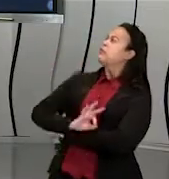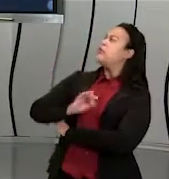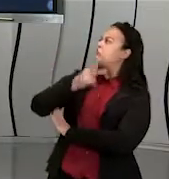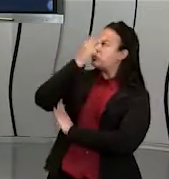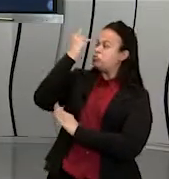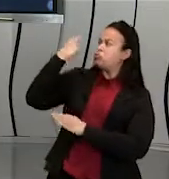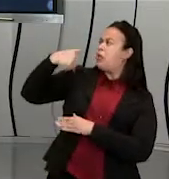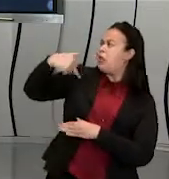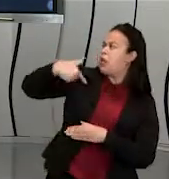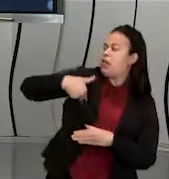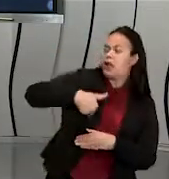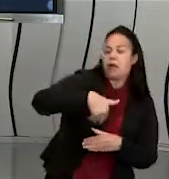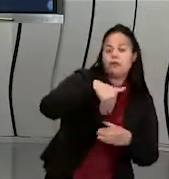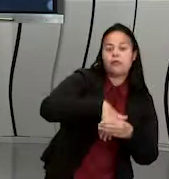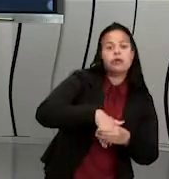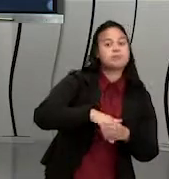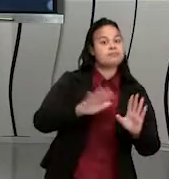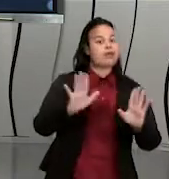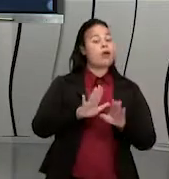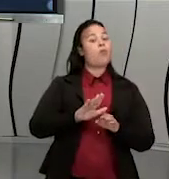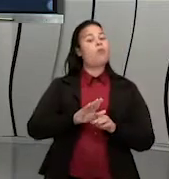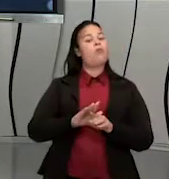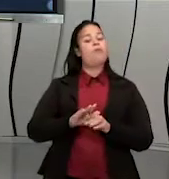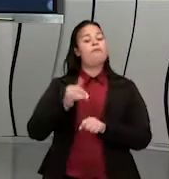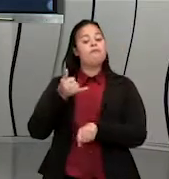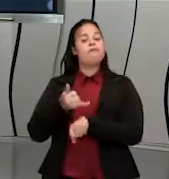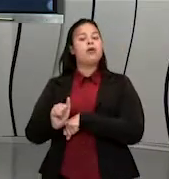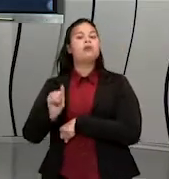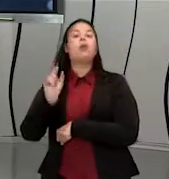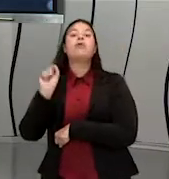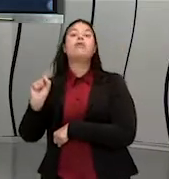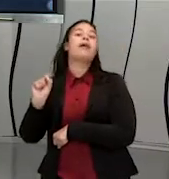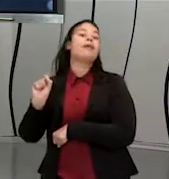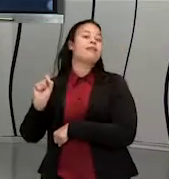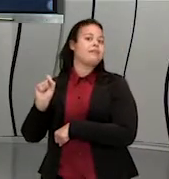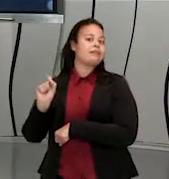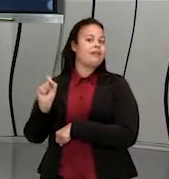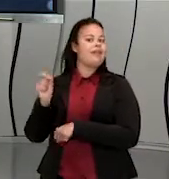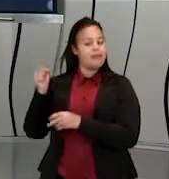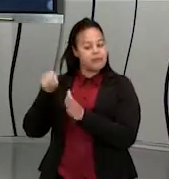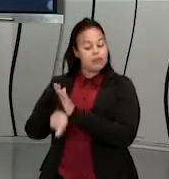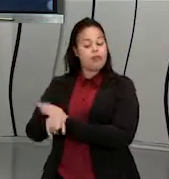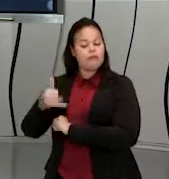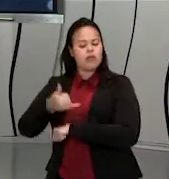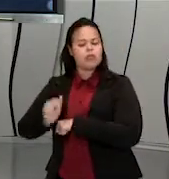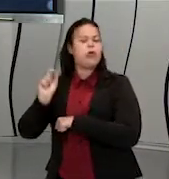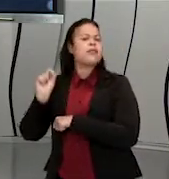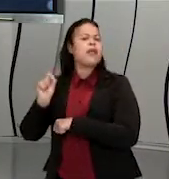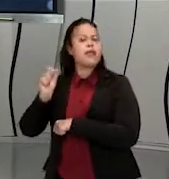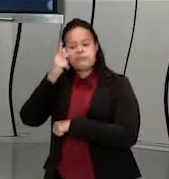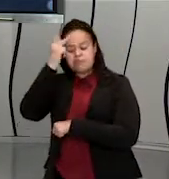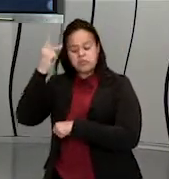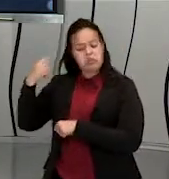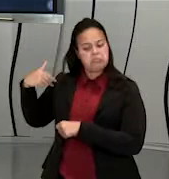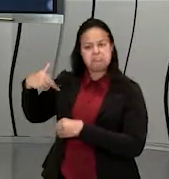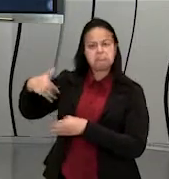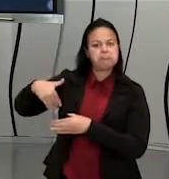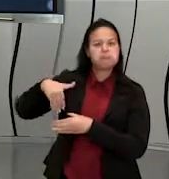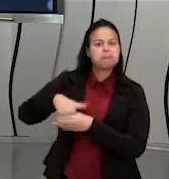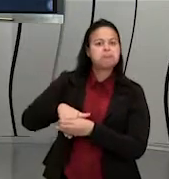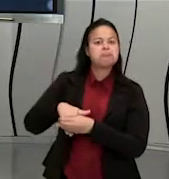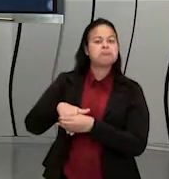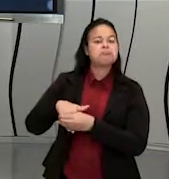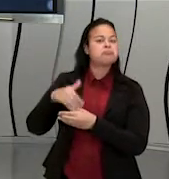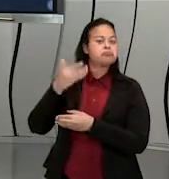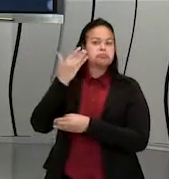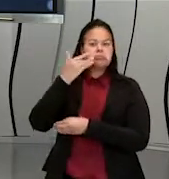eleitores que foram na urna. Quem não foi. E aí, como é que você acha que eu devo fazer essa conta? Né? Eu estou querendo saber, não